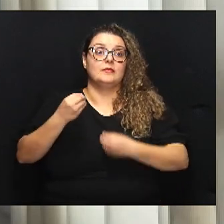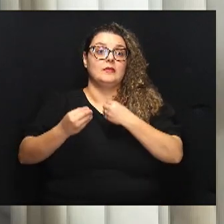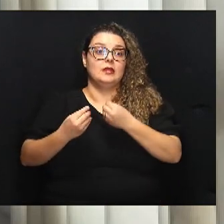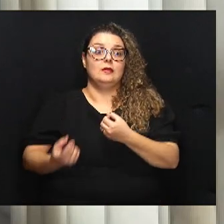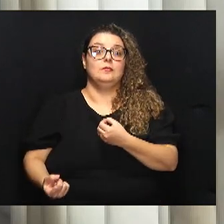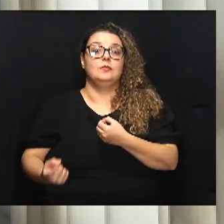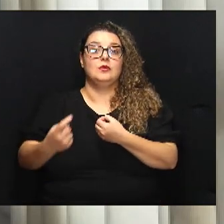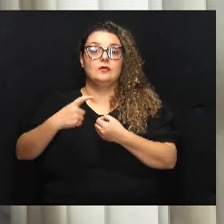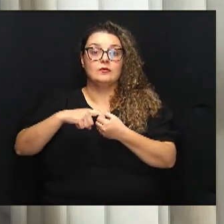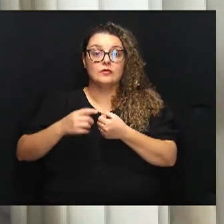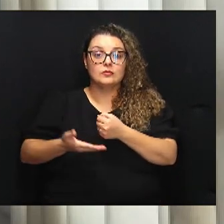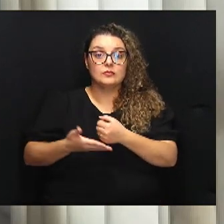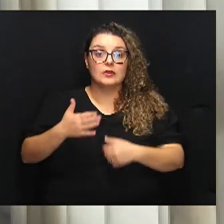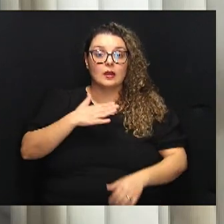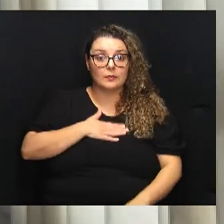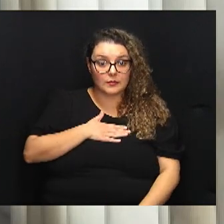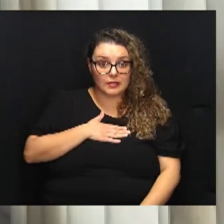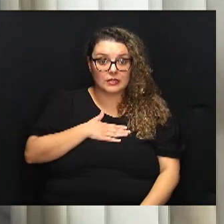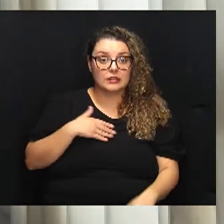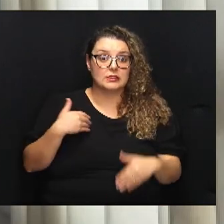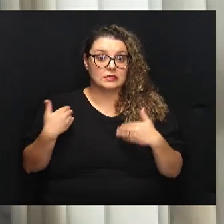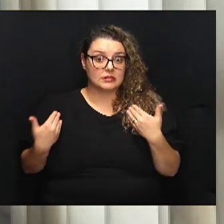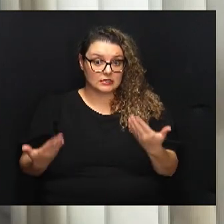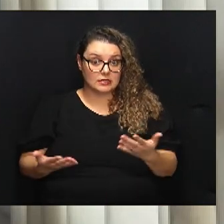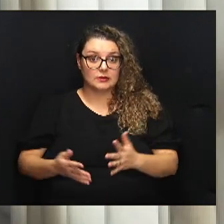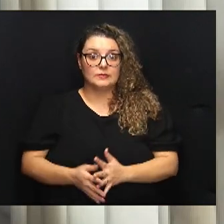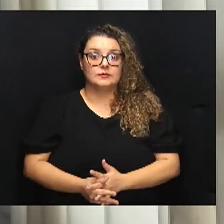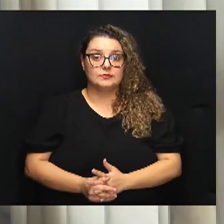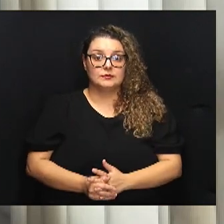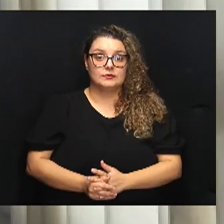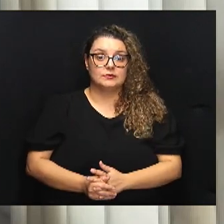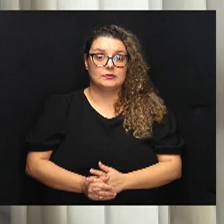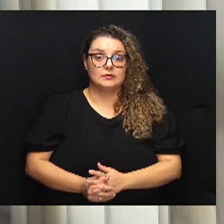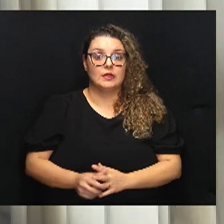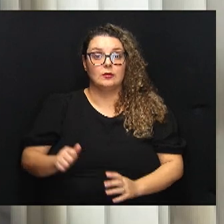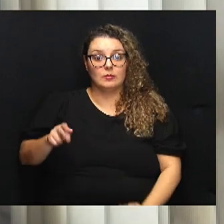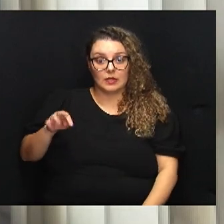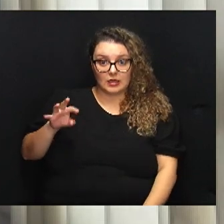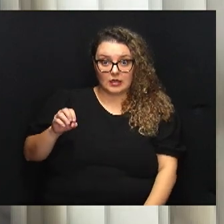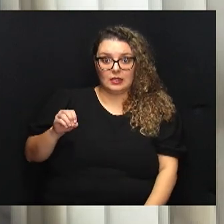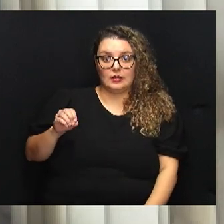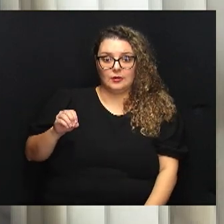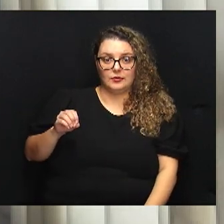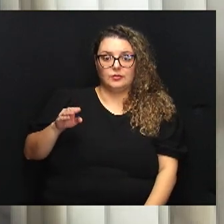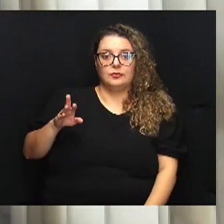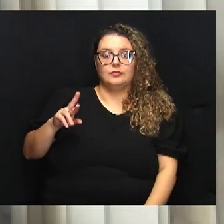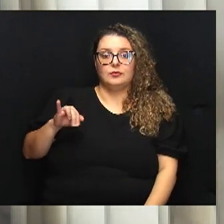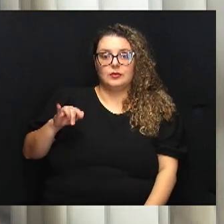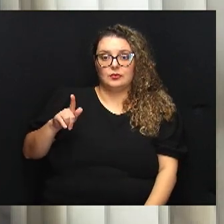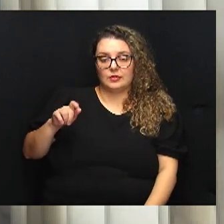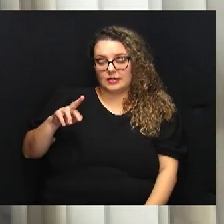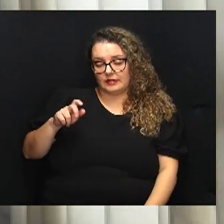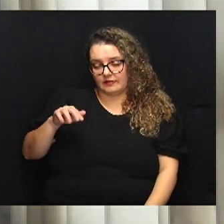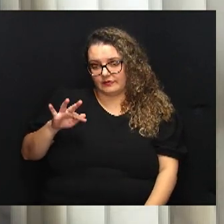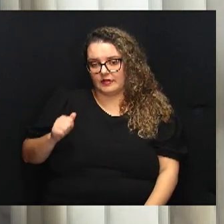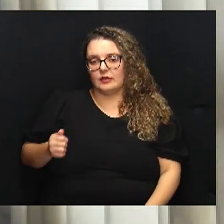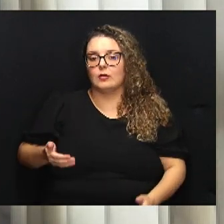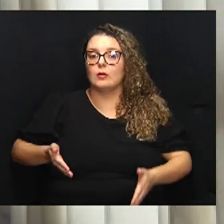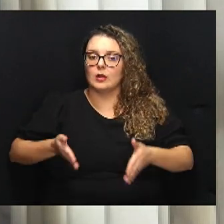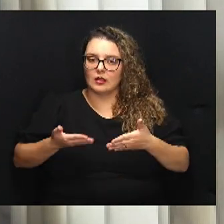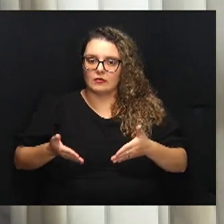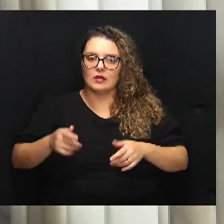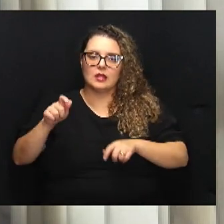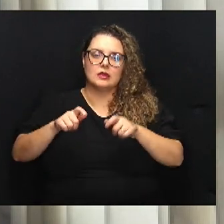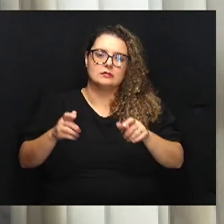minha essência. Então, é uma autobiografia colocada com leveza. Claro que as pessoas vão